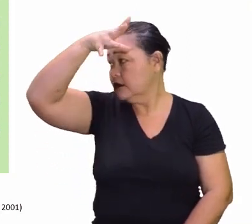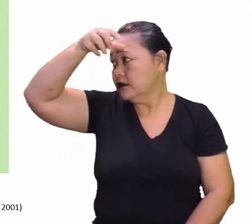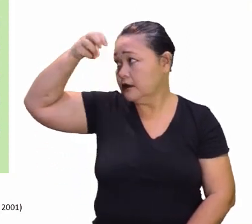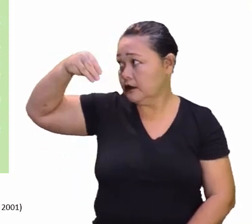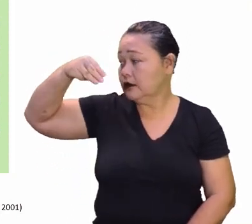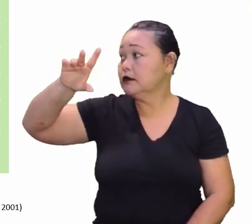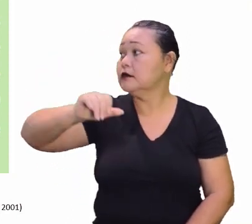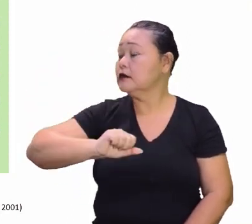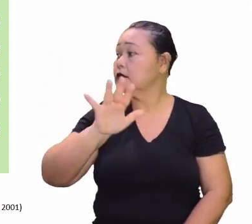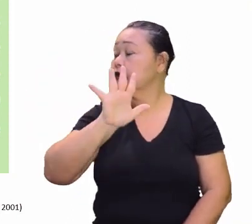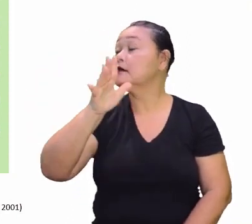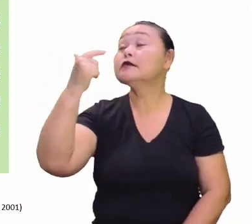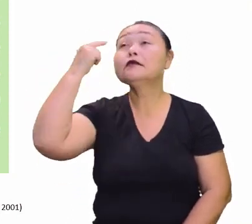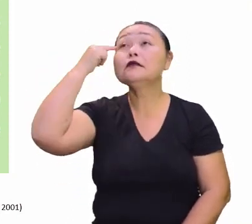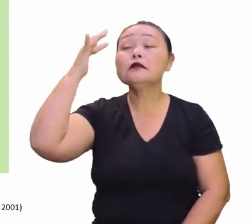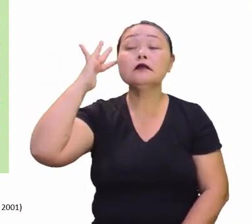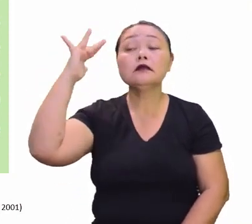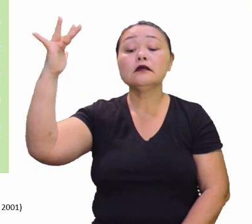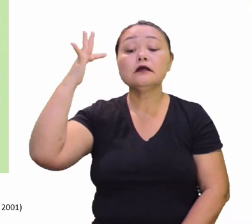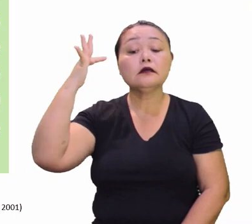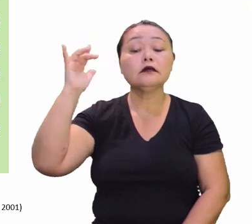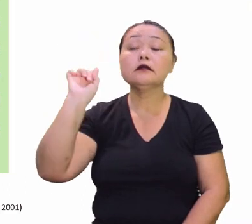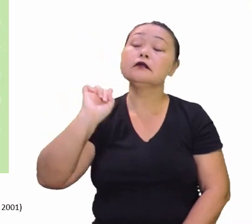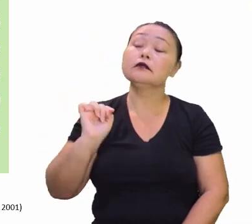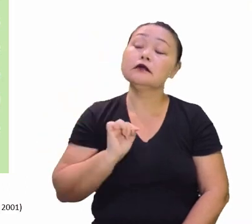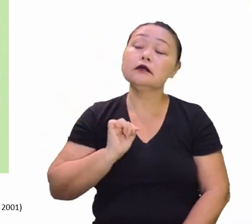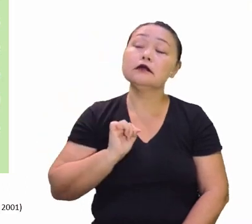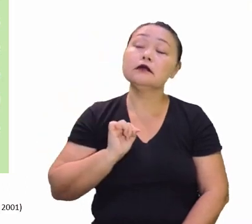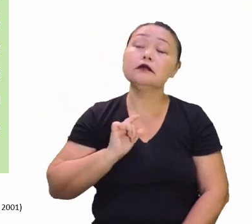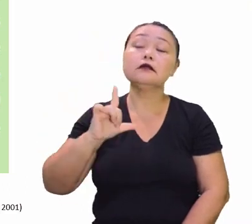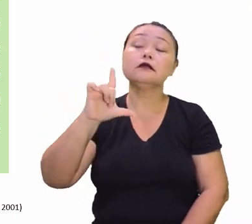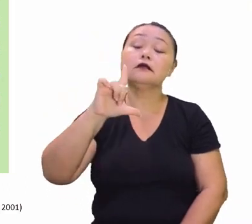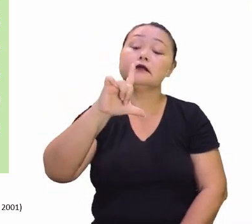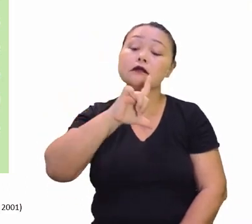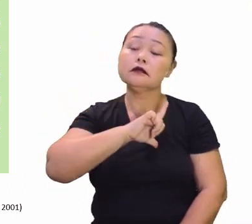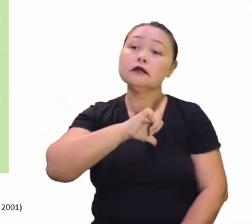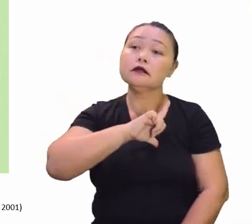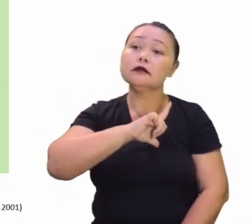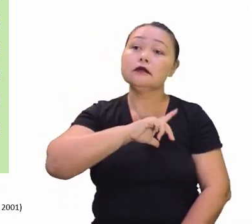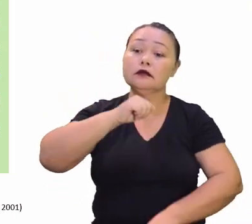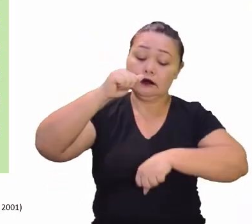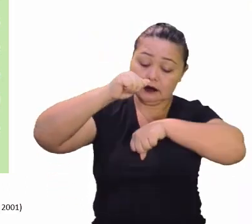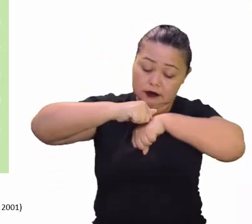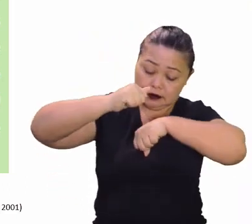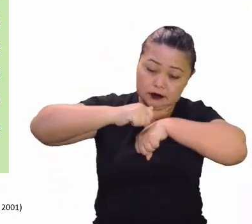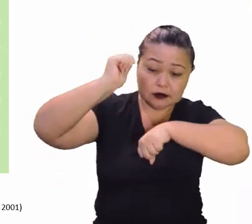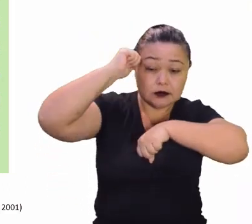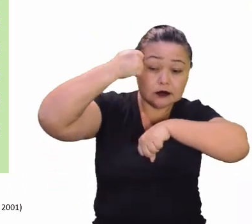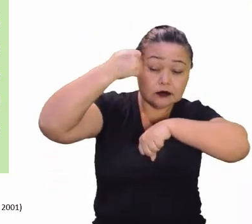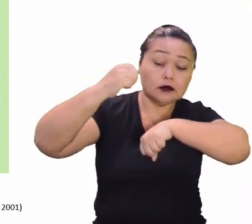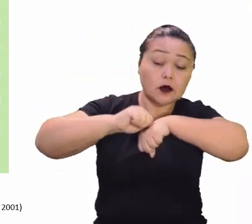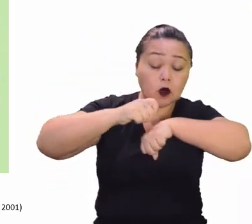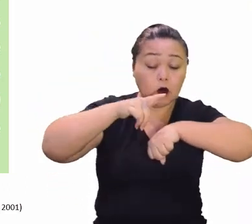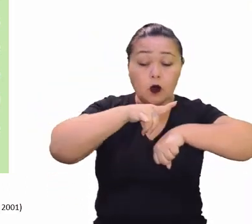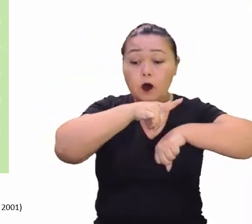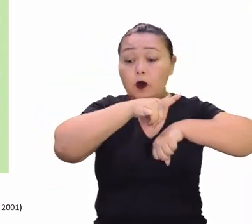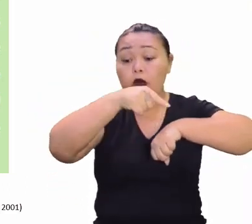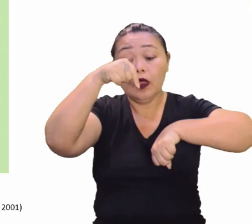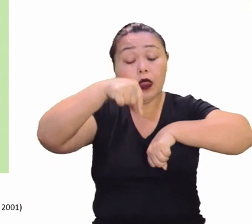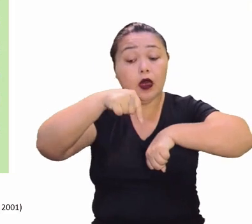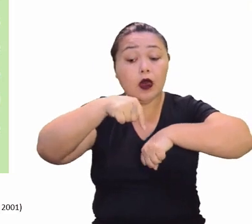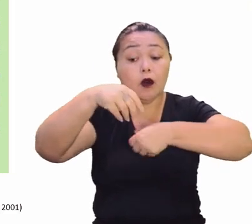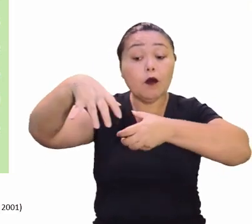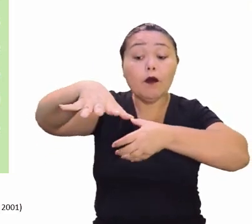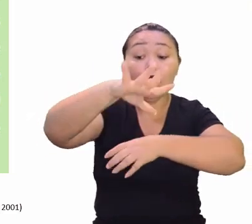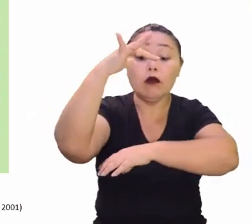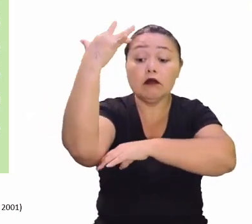Manaus é caro. Mano, imagina, meu querido, imagina ter que tirar cassiterita por avião daqui